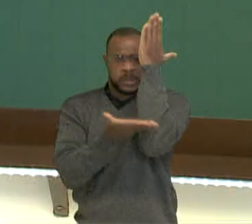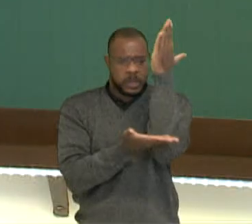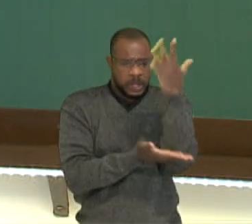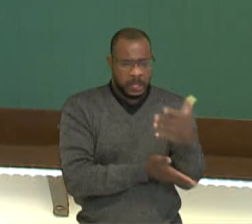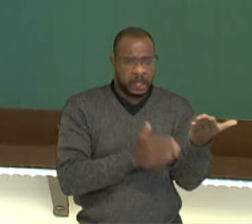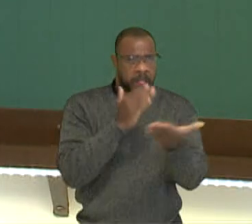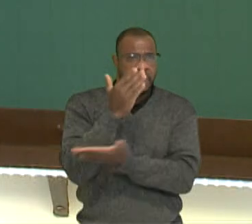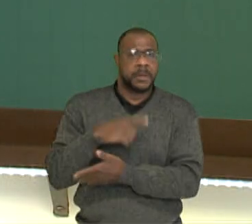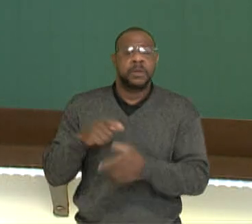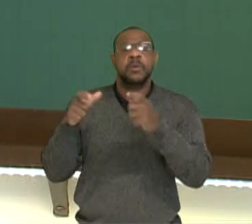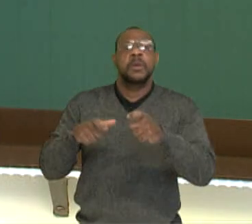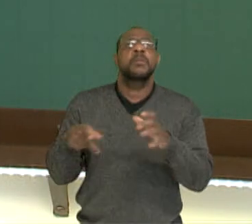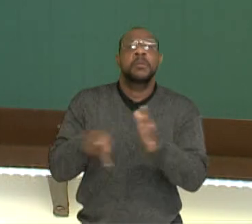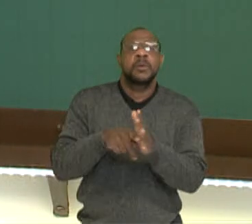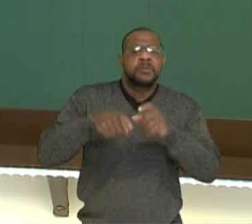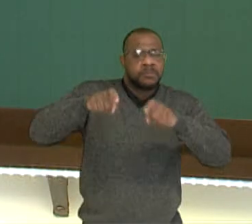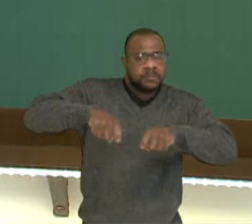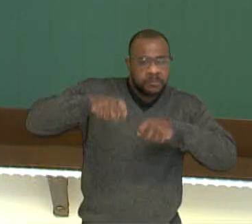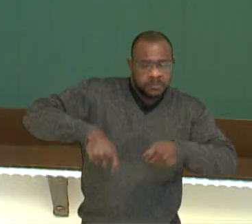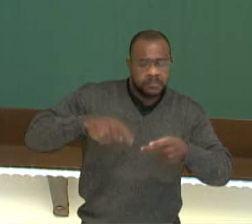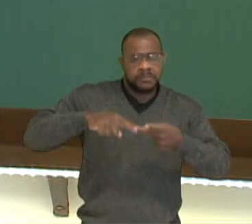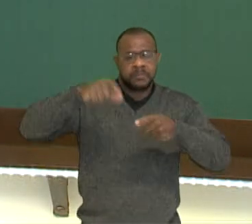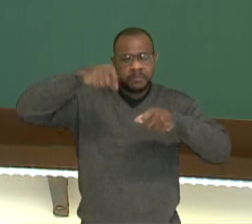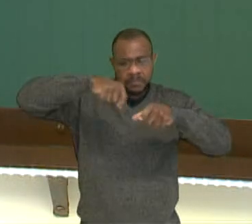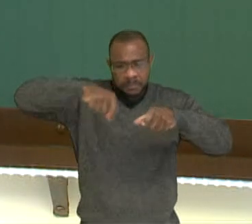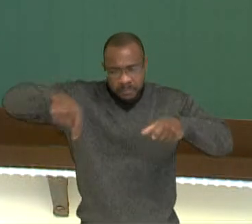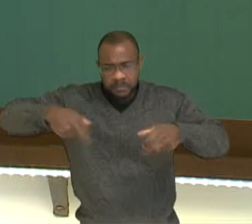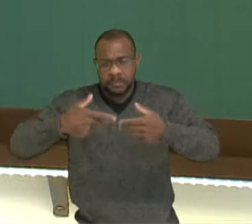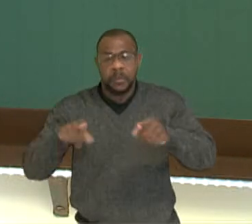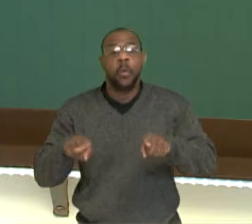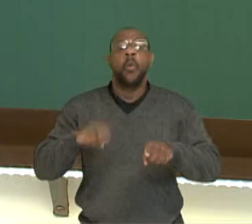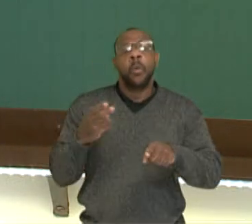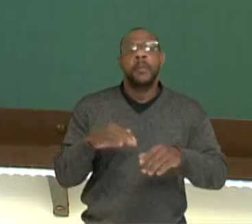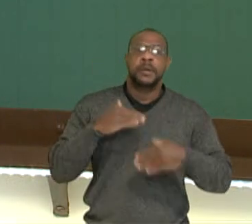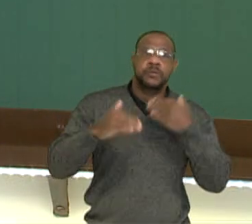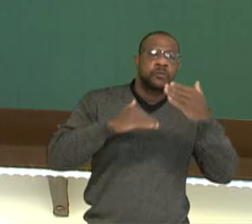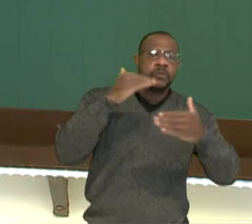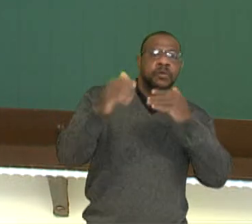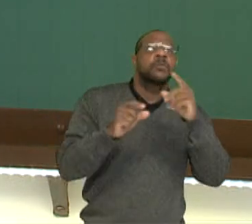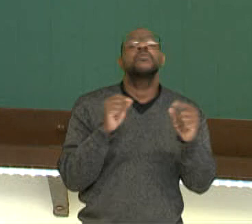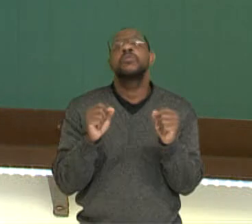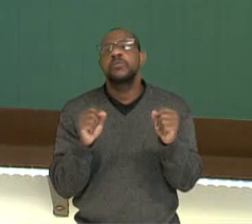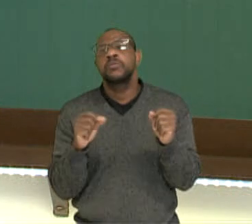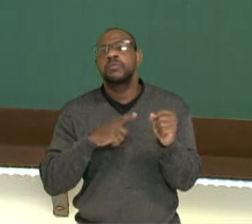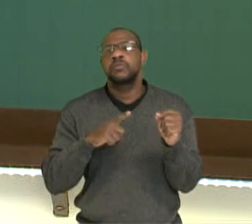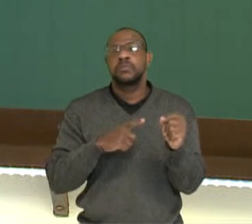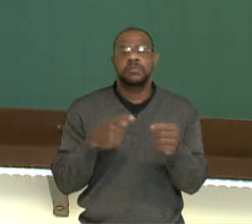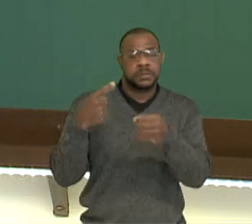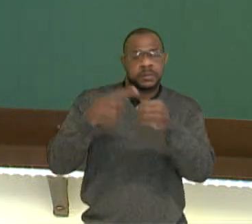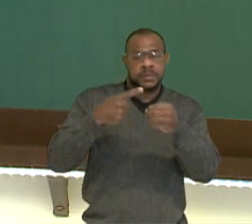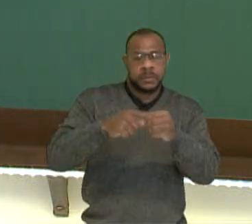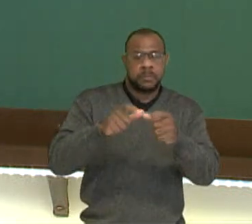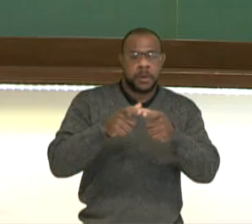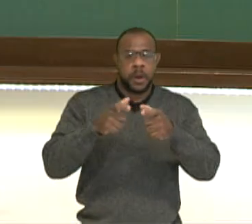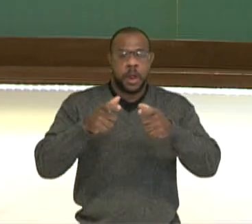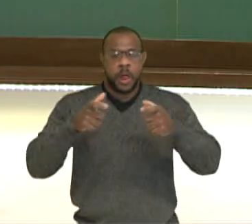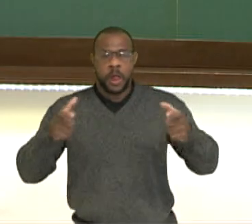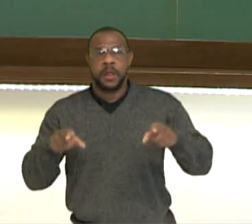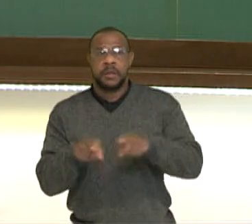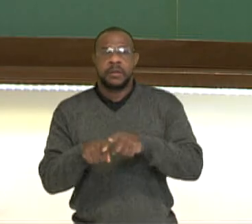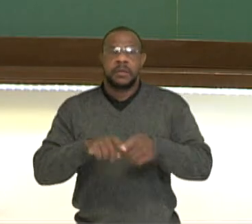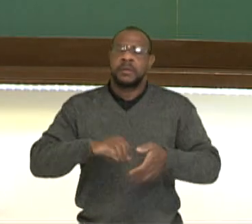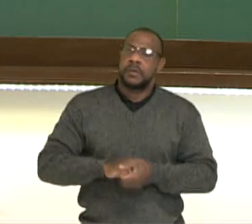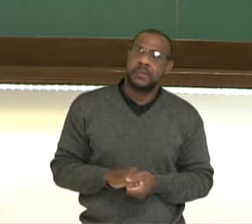para dar espaço a áreas agrícolas ou ainda para o desenvolvimento de cidades. Quando a gente fala